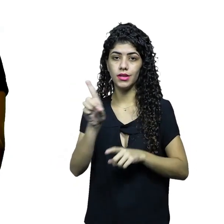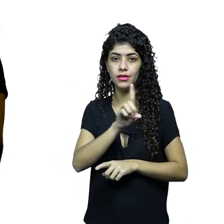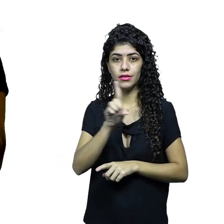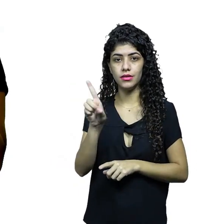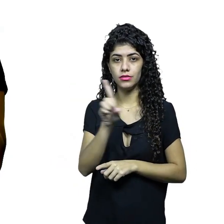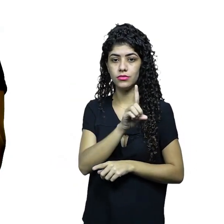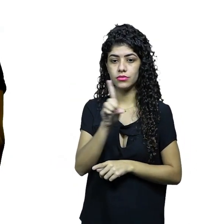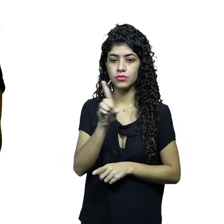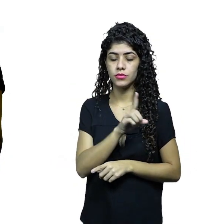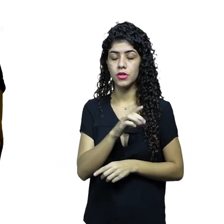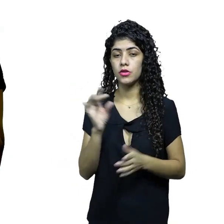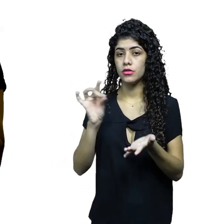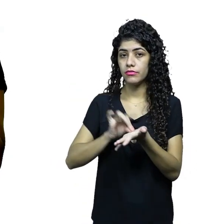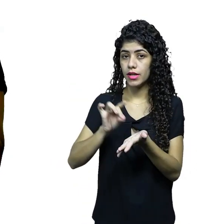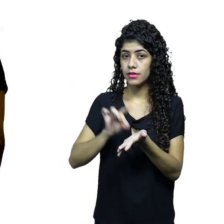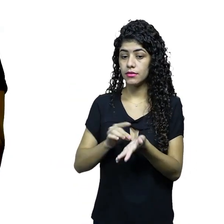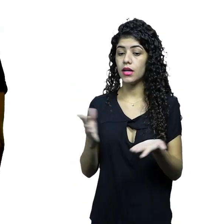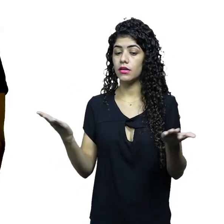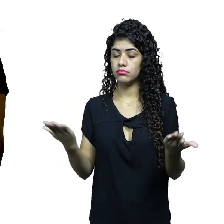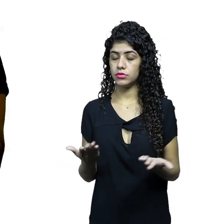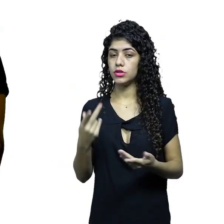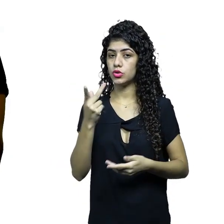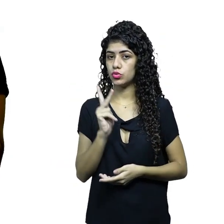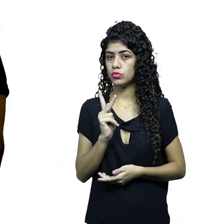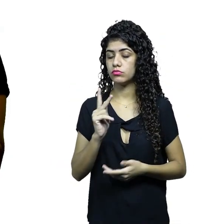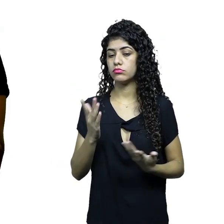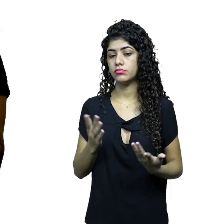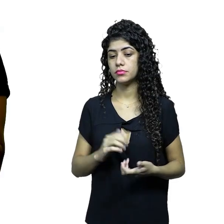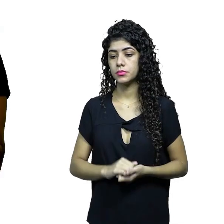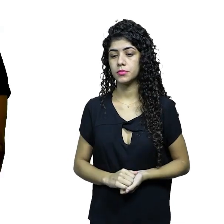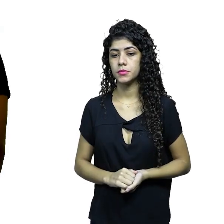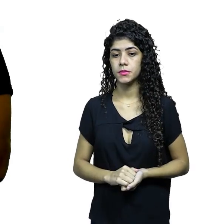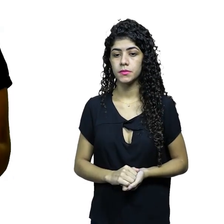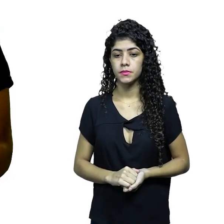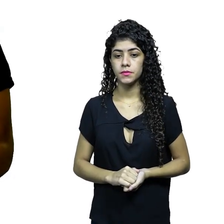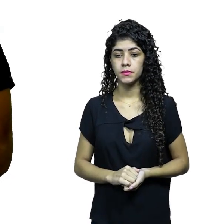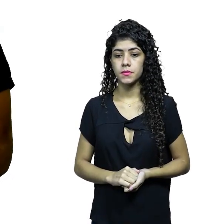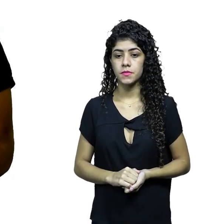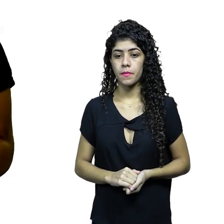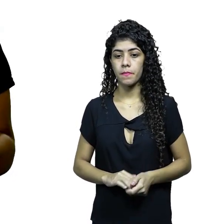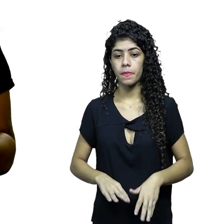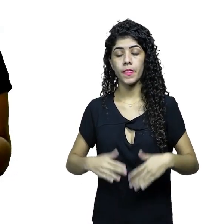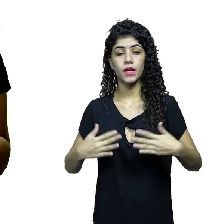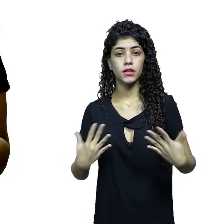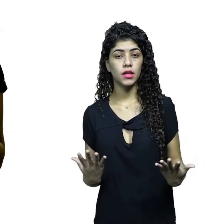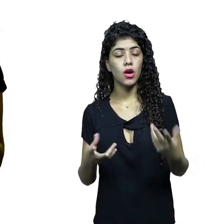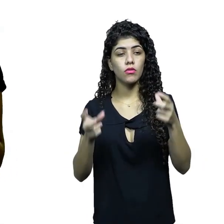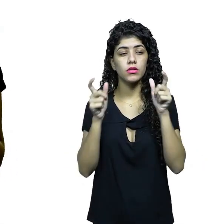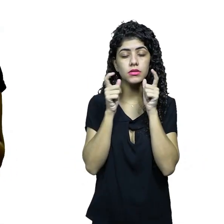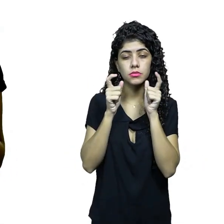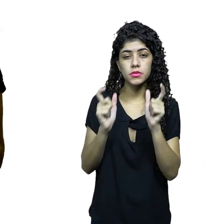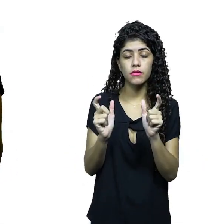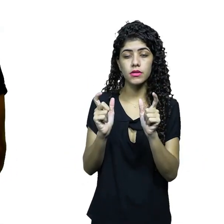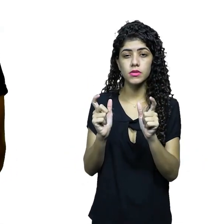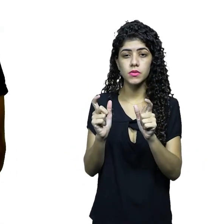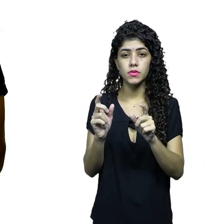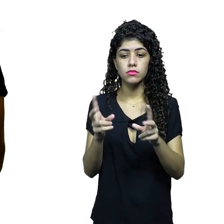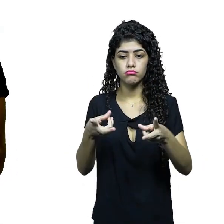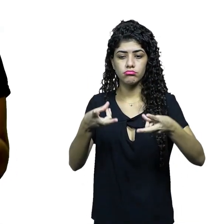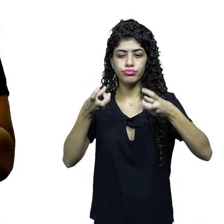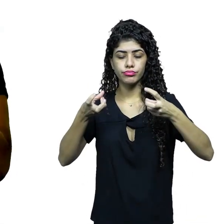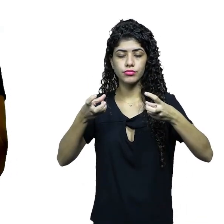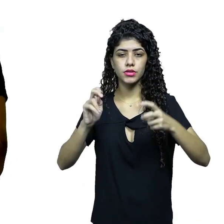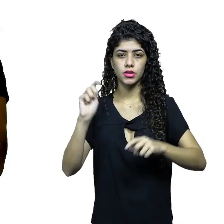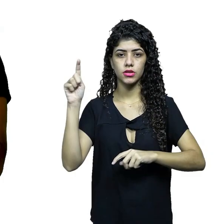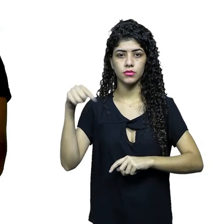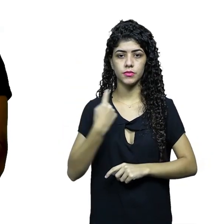máximo da proximidade do que seria o real da sua obra, ok? Então, com essas observações que nós